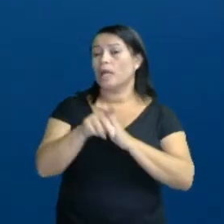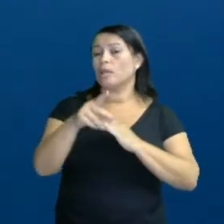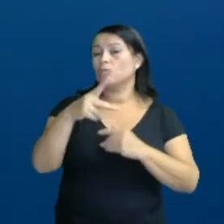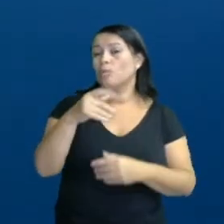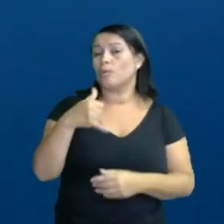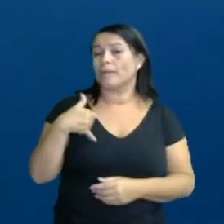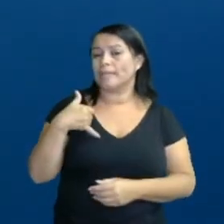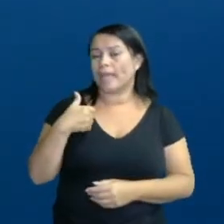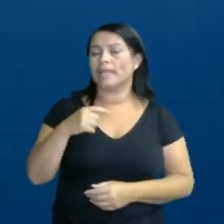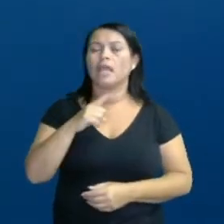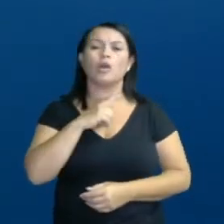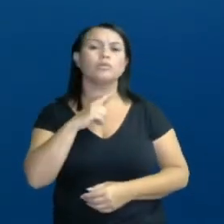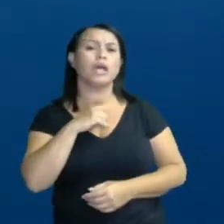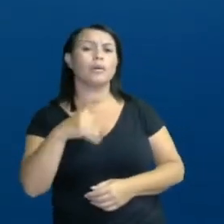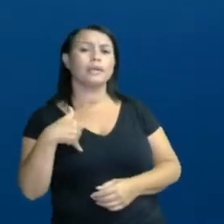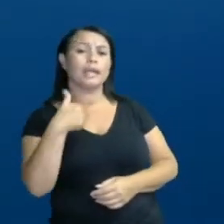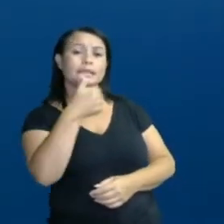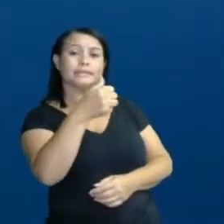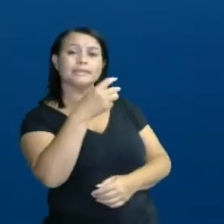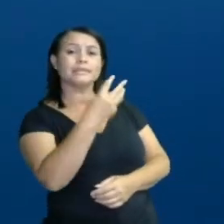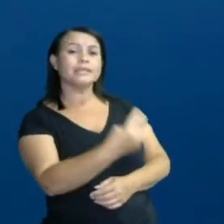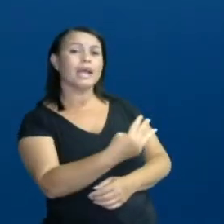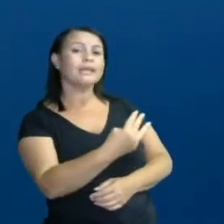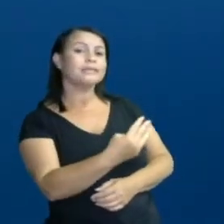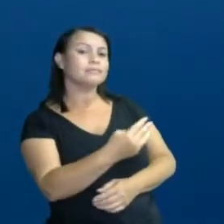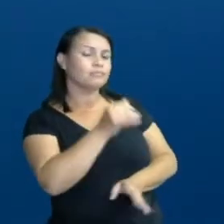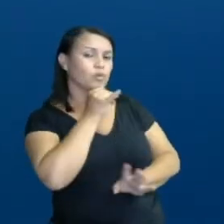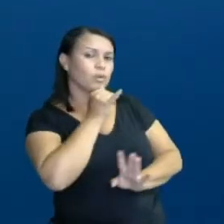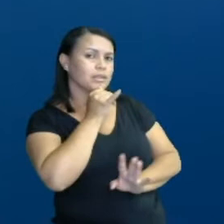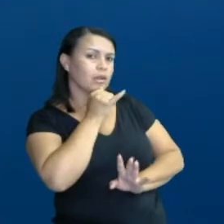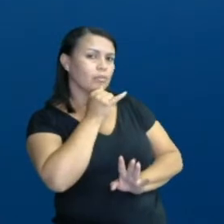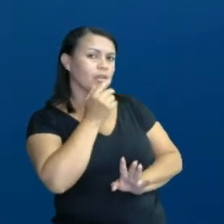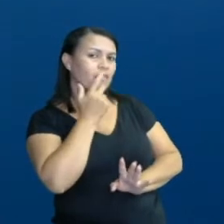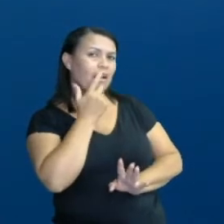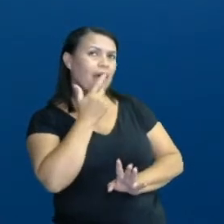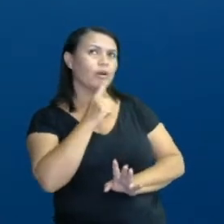idade, você vai falar, eu tenho 13 anos. Um exemplo, tá? Você não vai falar, eu tenho